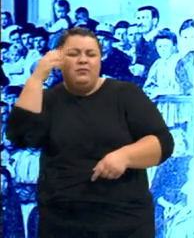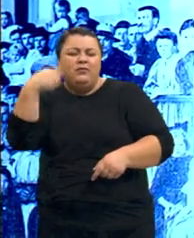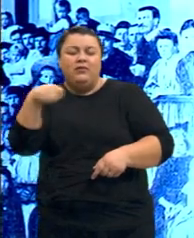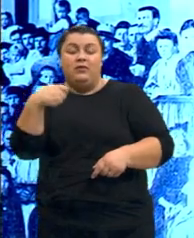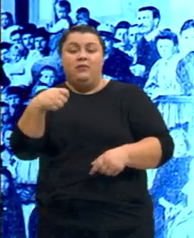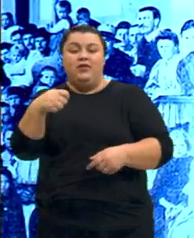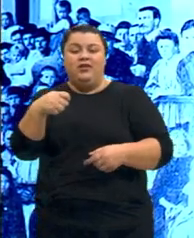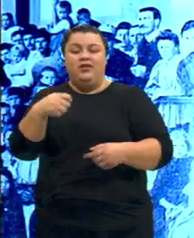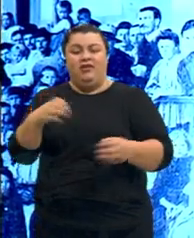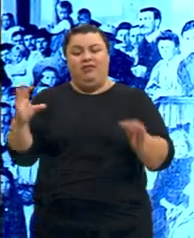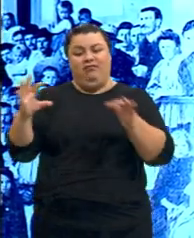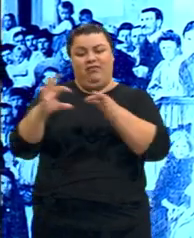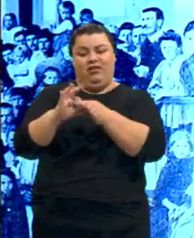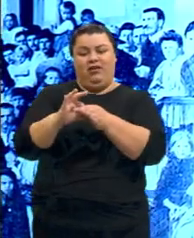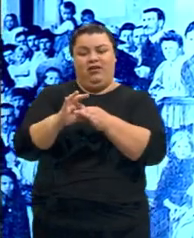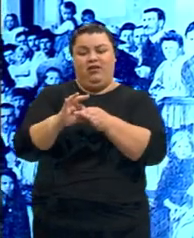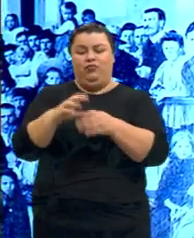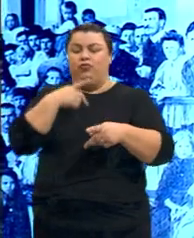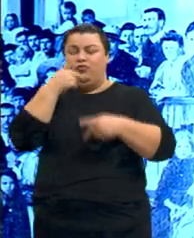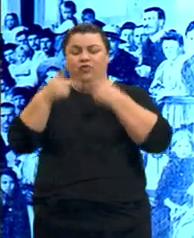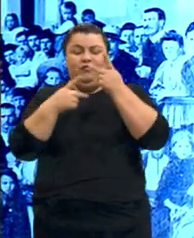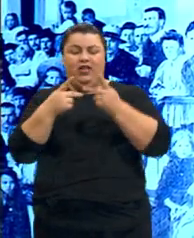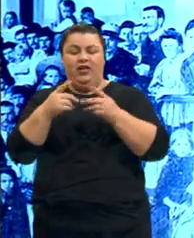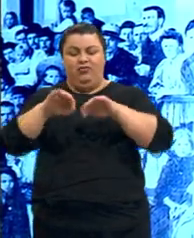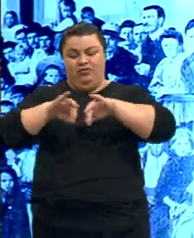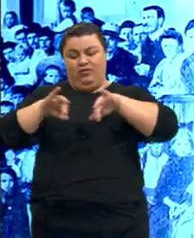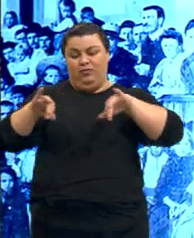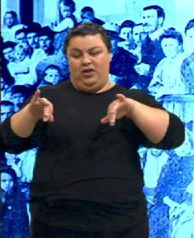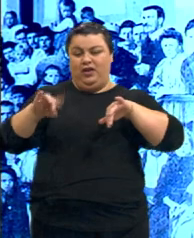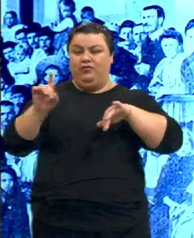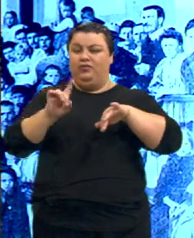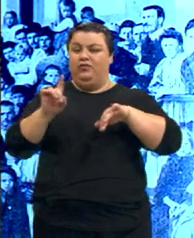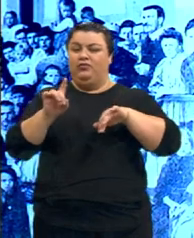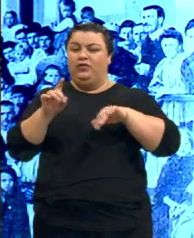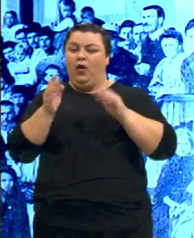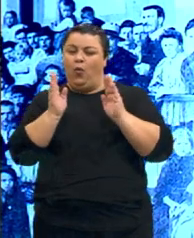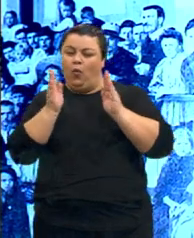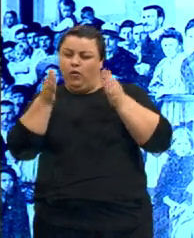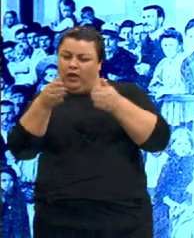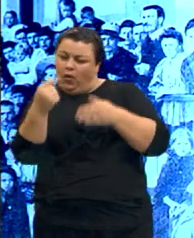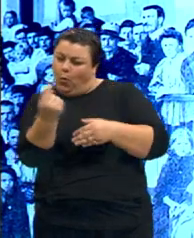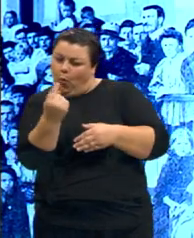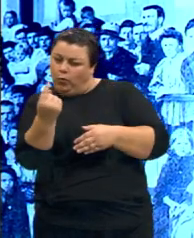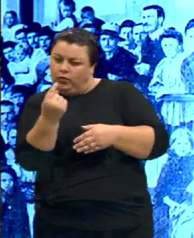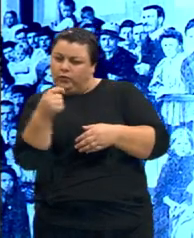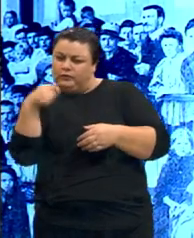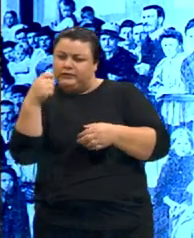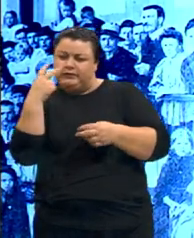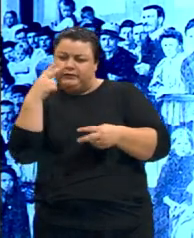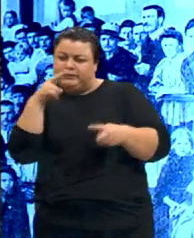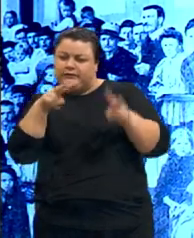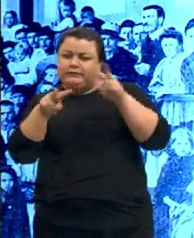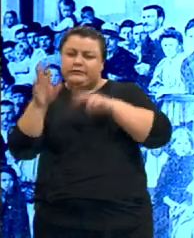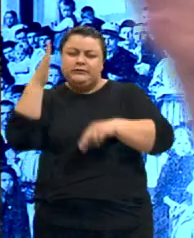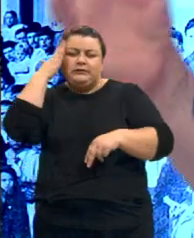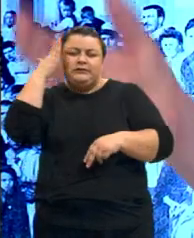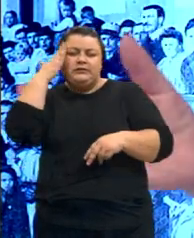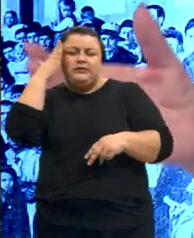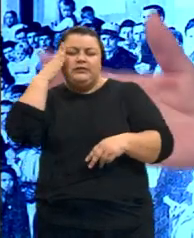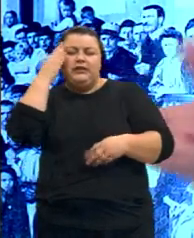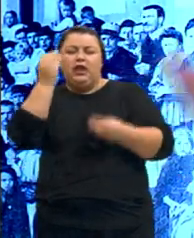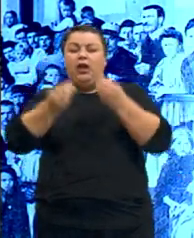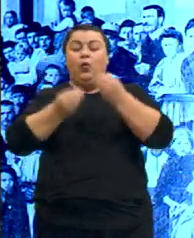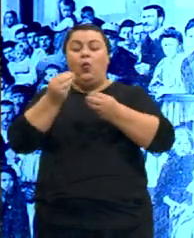está interligado né gente não tá falando de uma coisa separada e a gente não tá tendo um olhar o único a gente precisa entender como